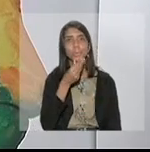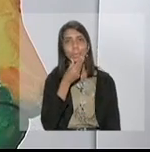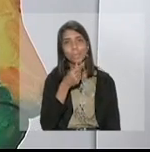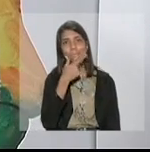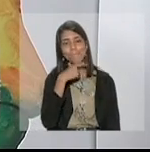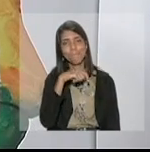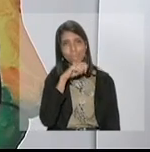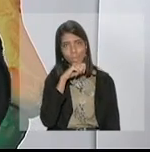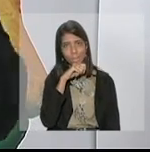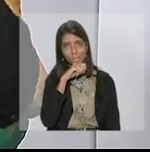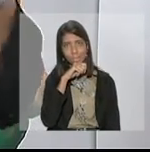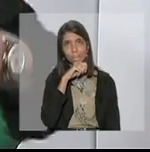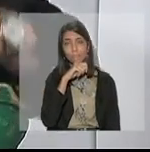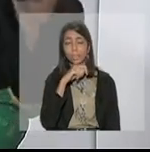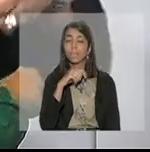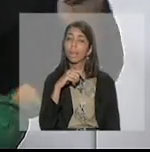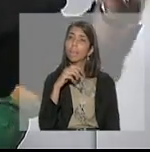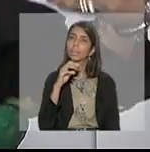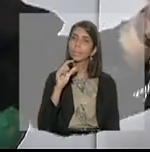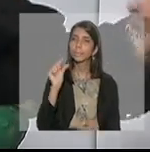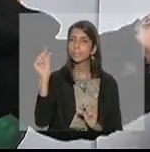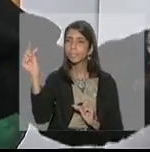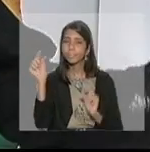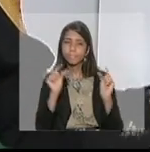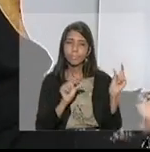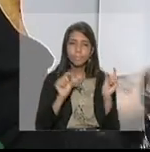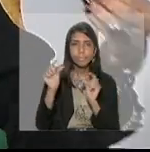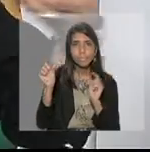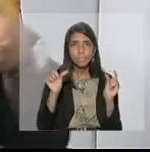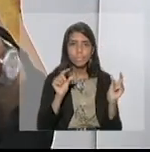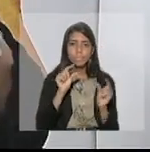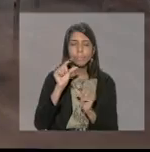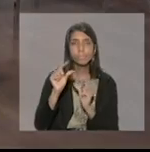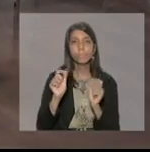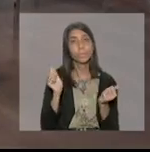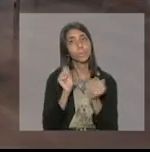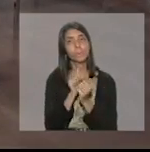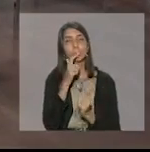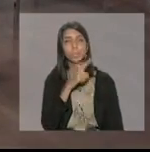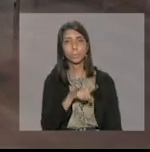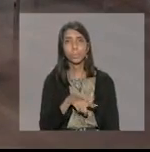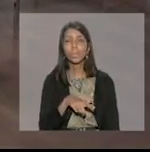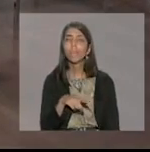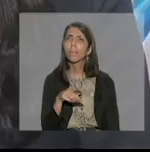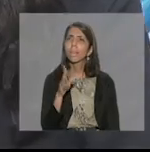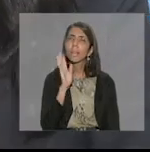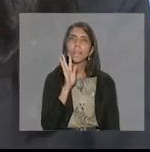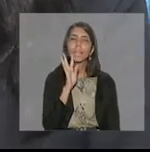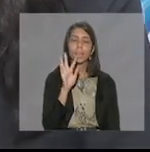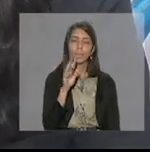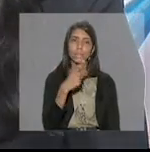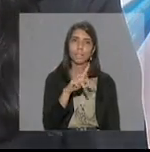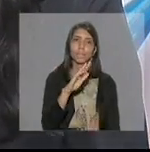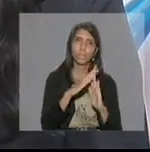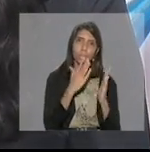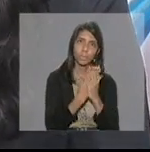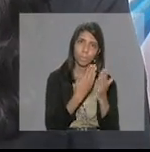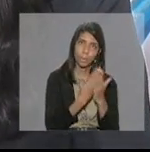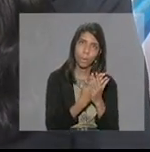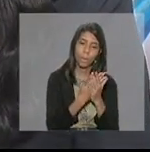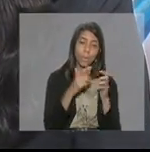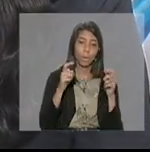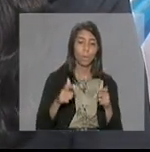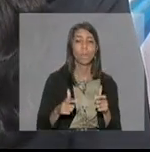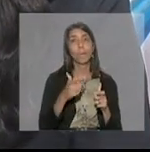masculino, que é o pai. E foi formando os pedacinhos de cada um. E sabe o que eu acho que foi genial? Foi você sair da tua escola, ir para